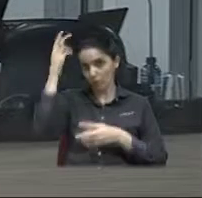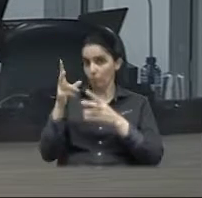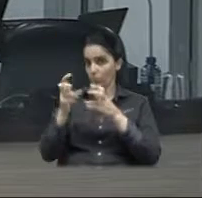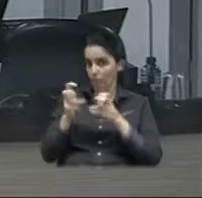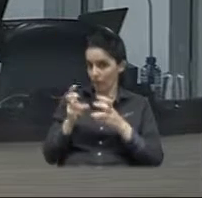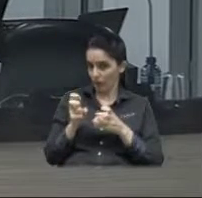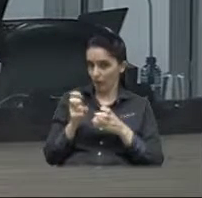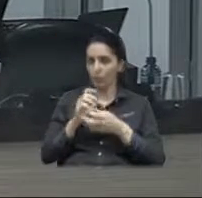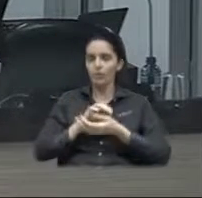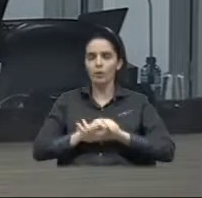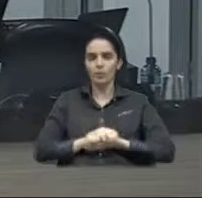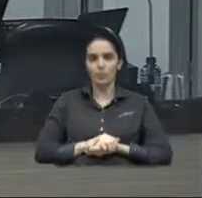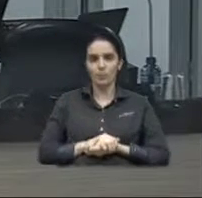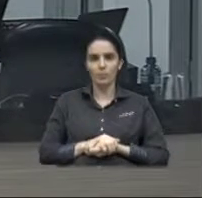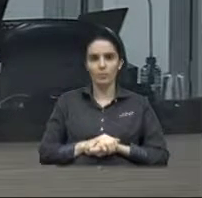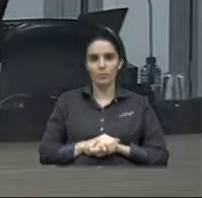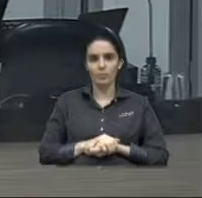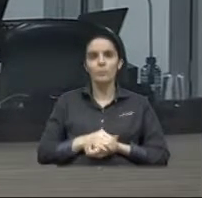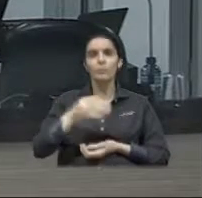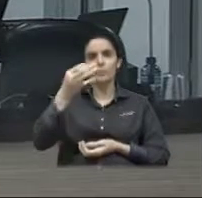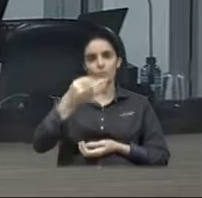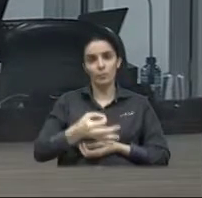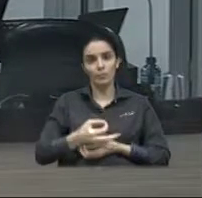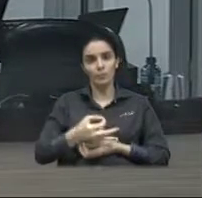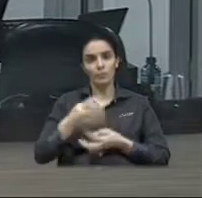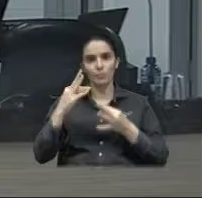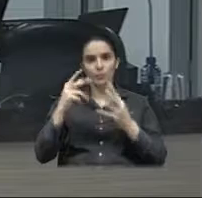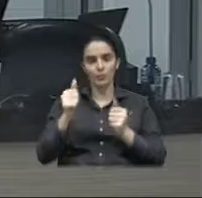muito merecidas palavras para o professor Germano.